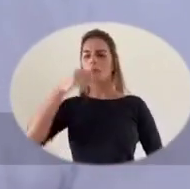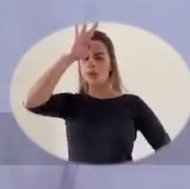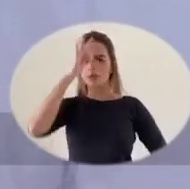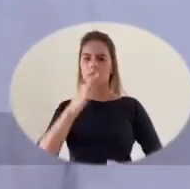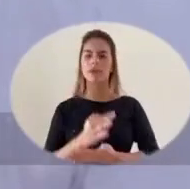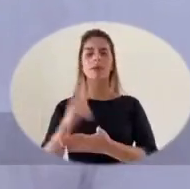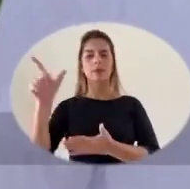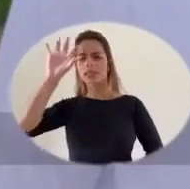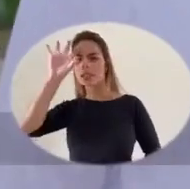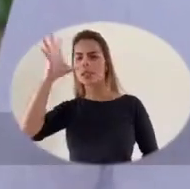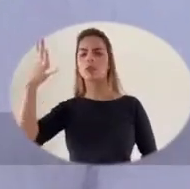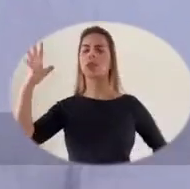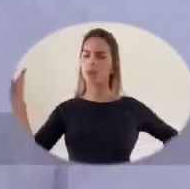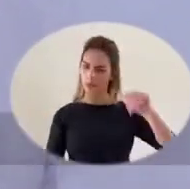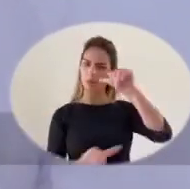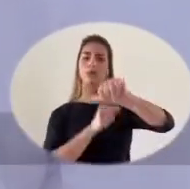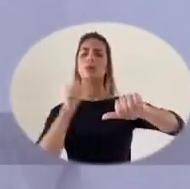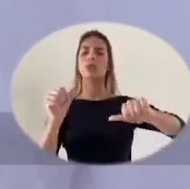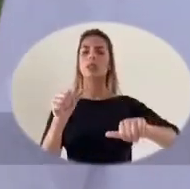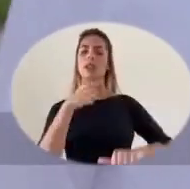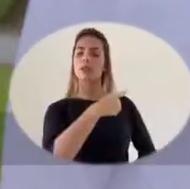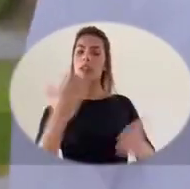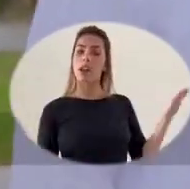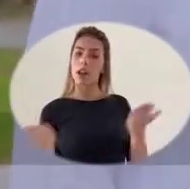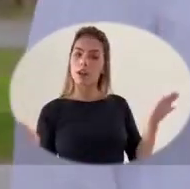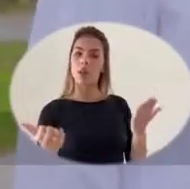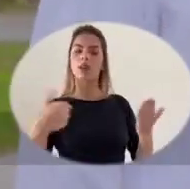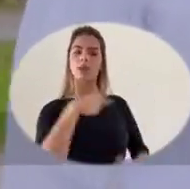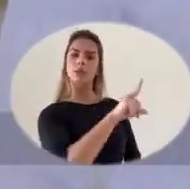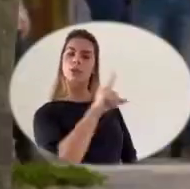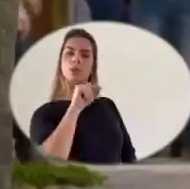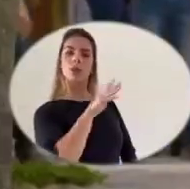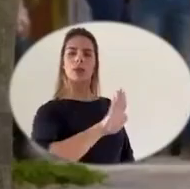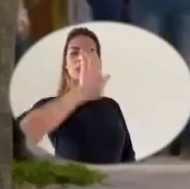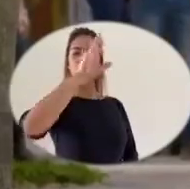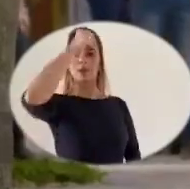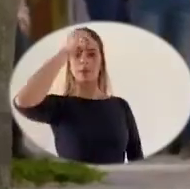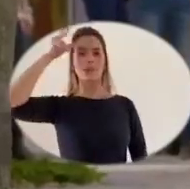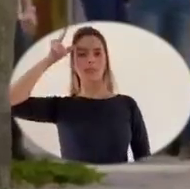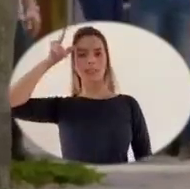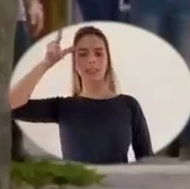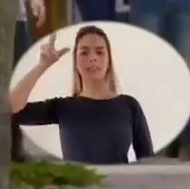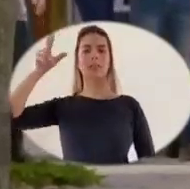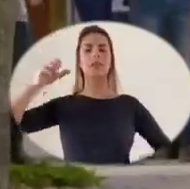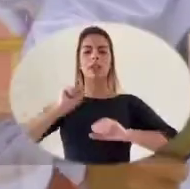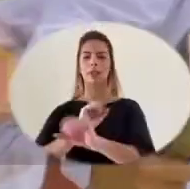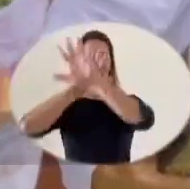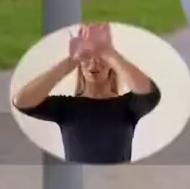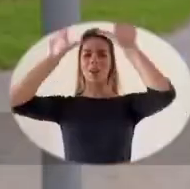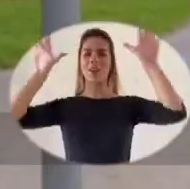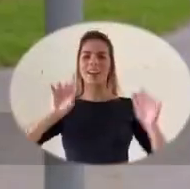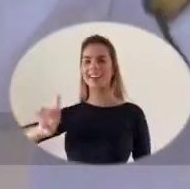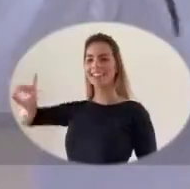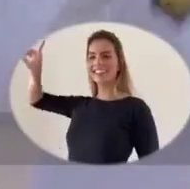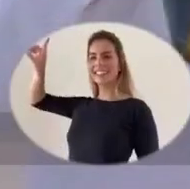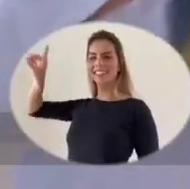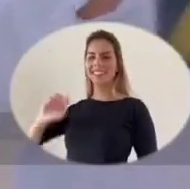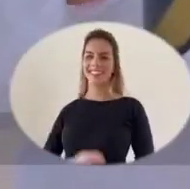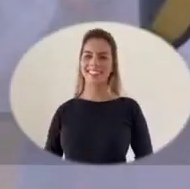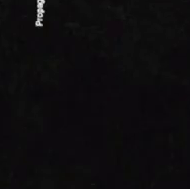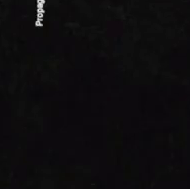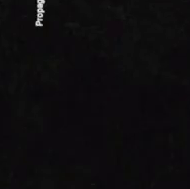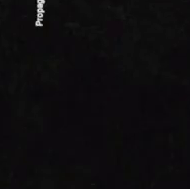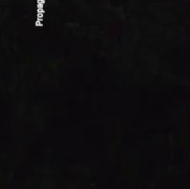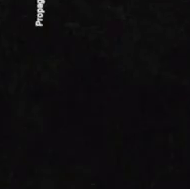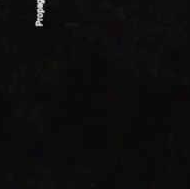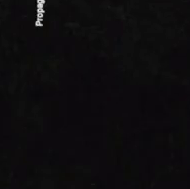e honrado que decidiu dar uma chance para a mudança. A Glória é a minha candidata a prefeita. Glória a